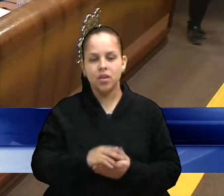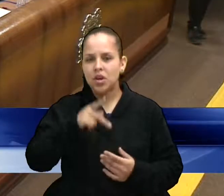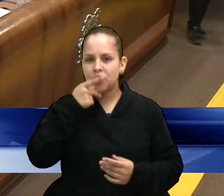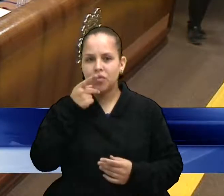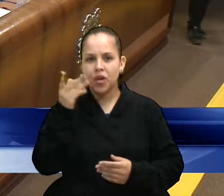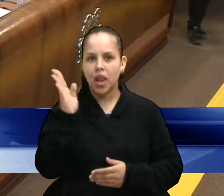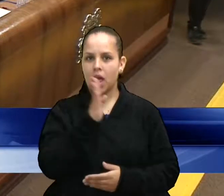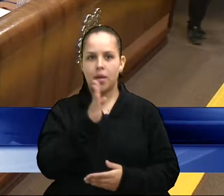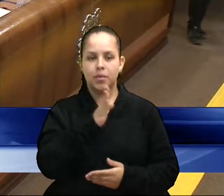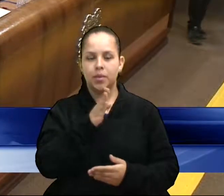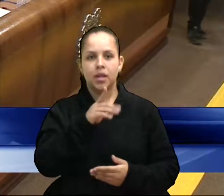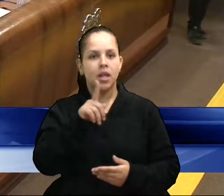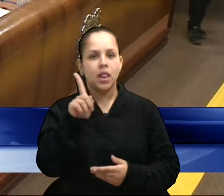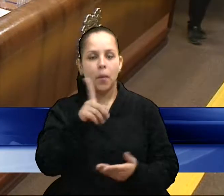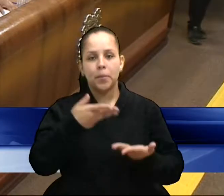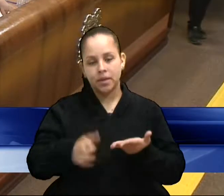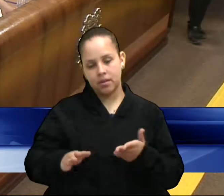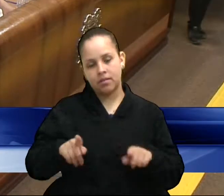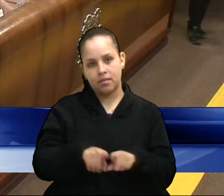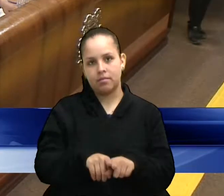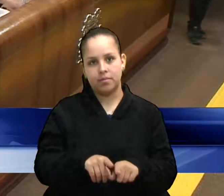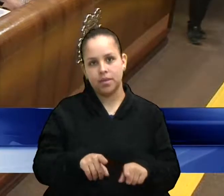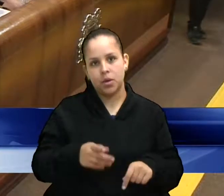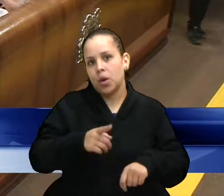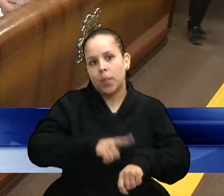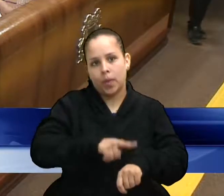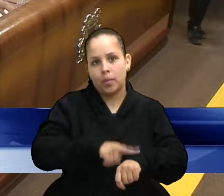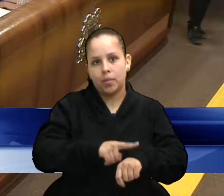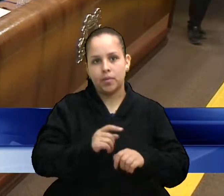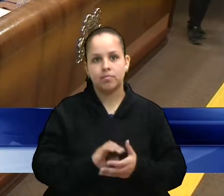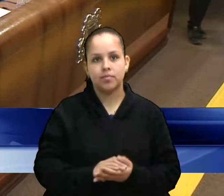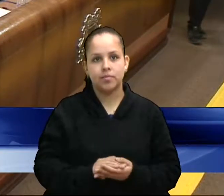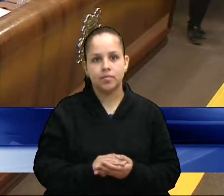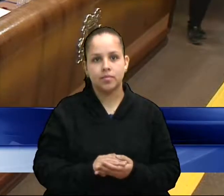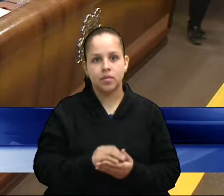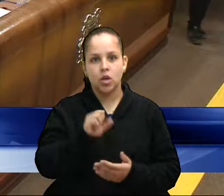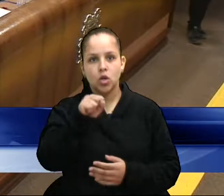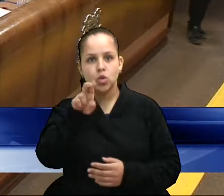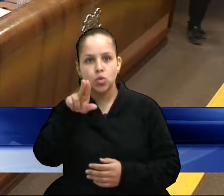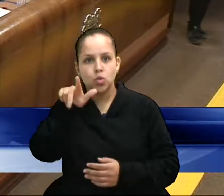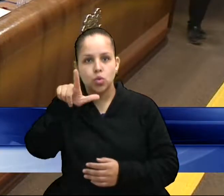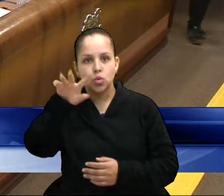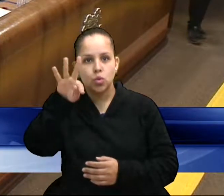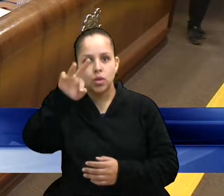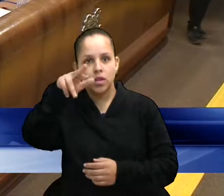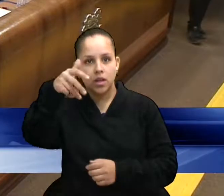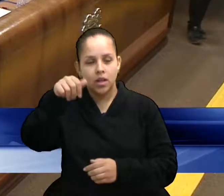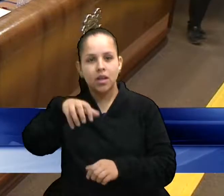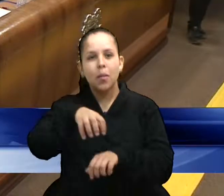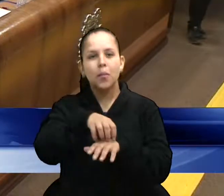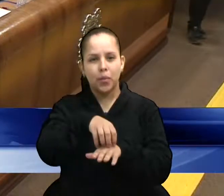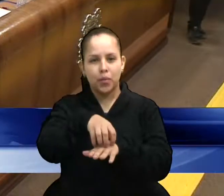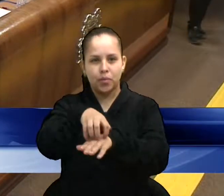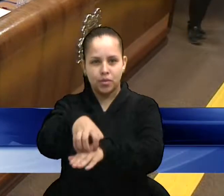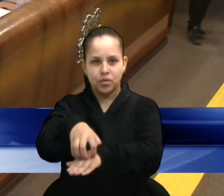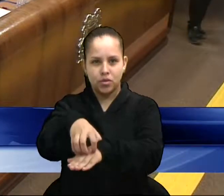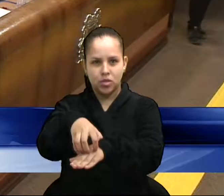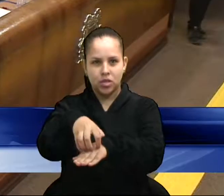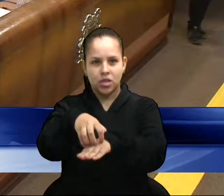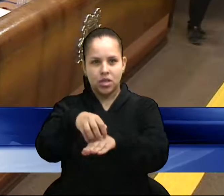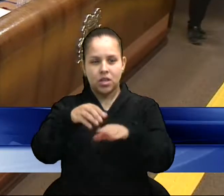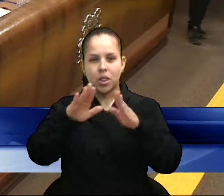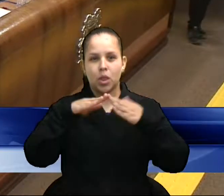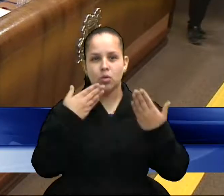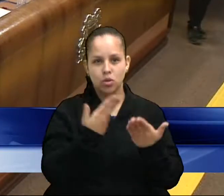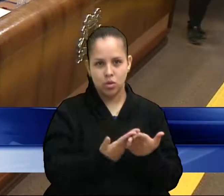até para nós não perder tempo. A Sutran é a Associação Usuário de Transporte Passageiros Escolar